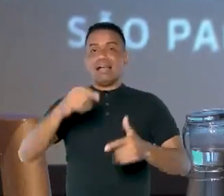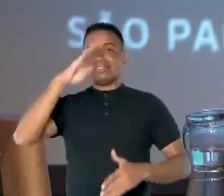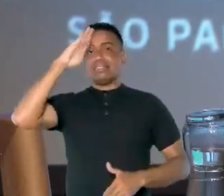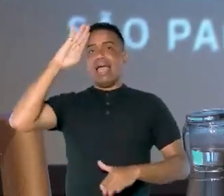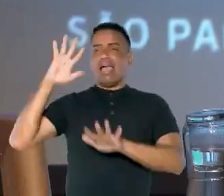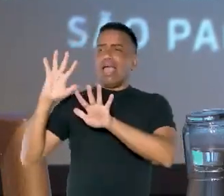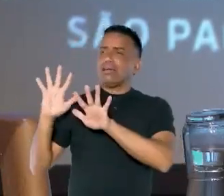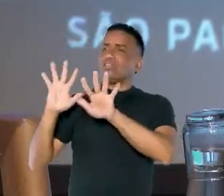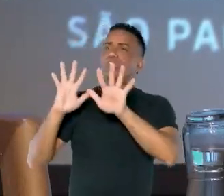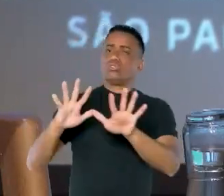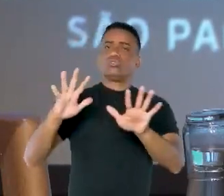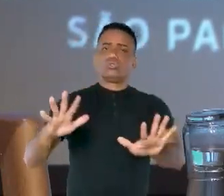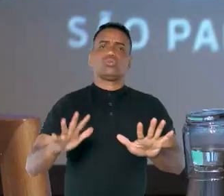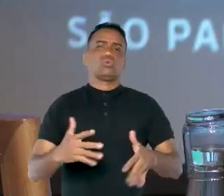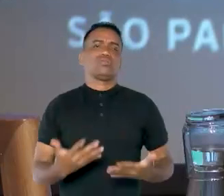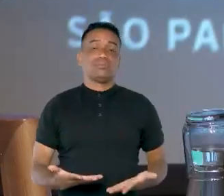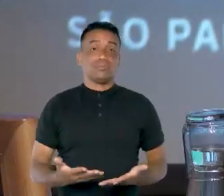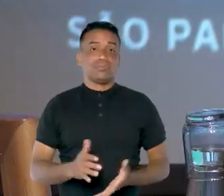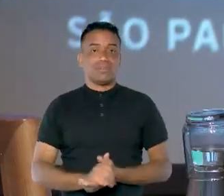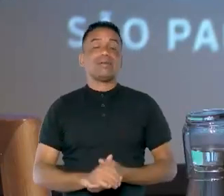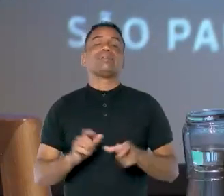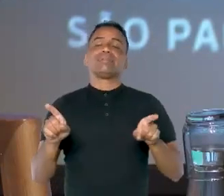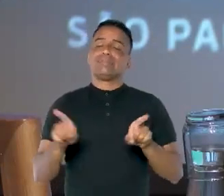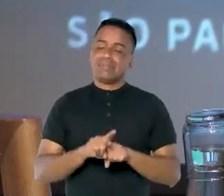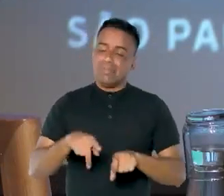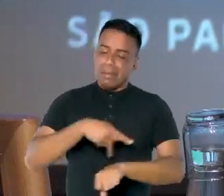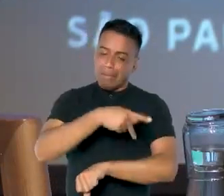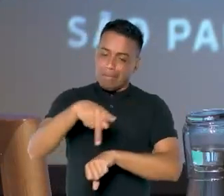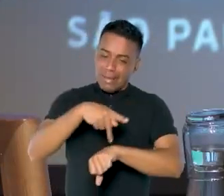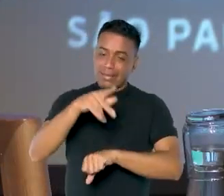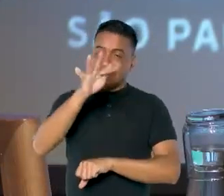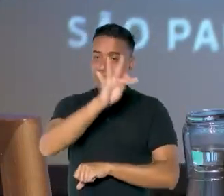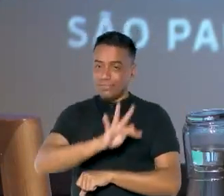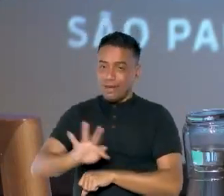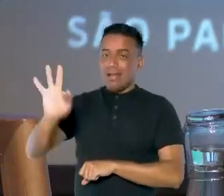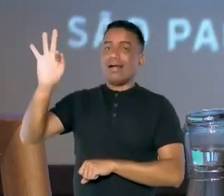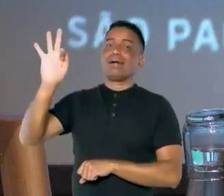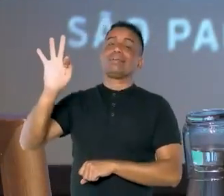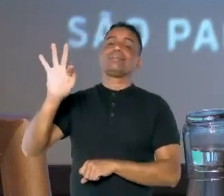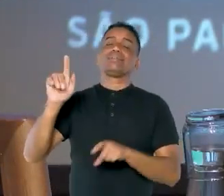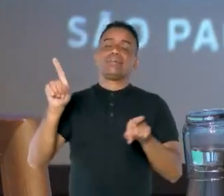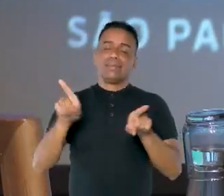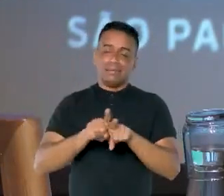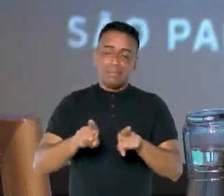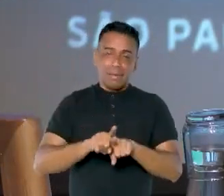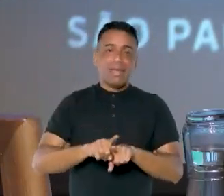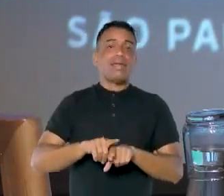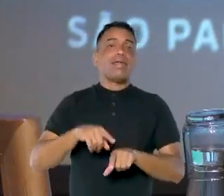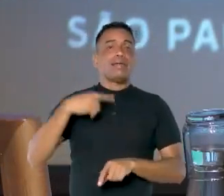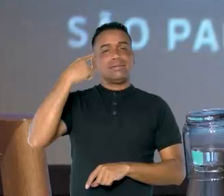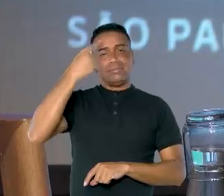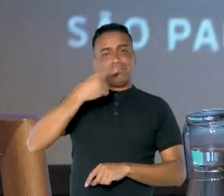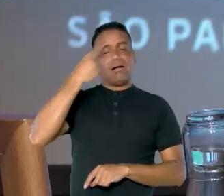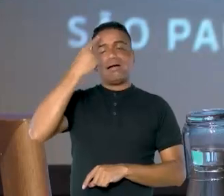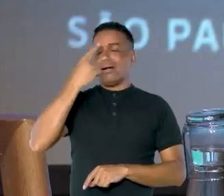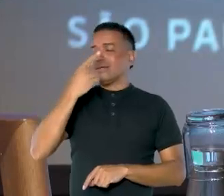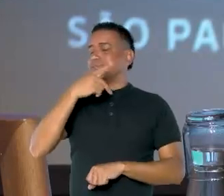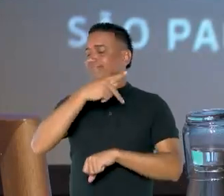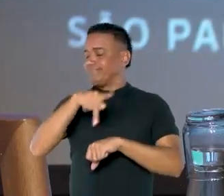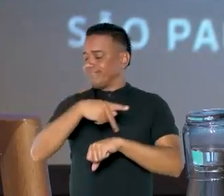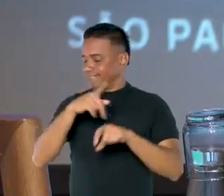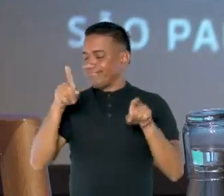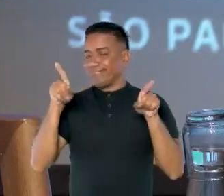armas e tal. A França, da mesma maneira, a Espanha, da mesma maneira. E, quando eles fazem